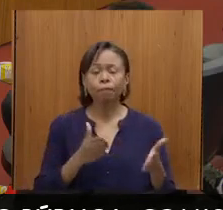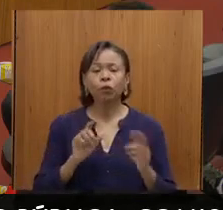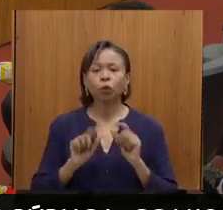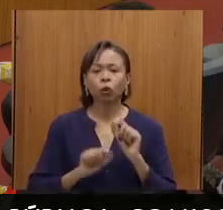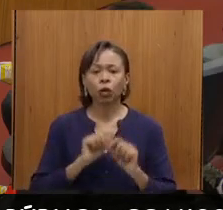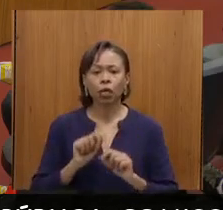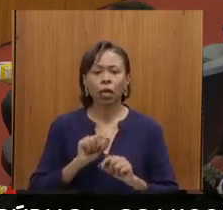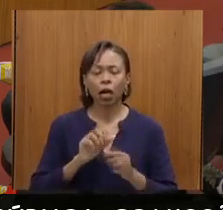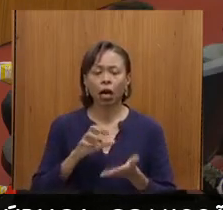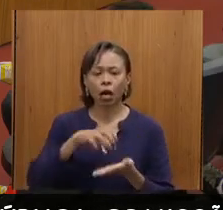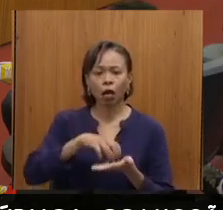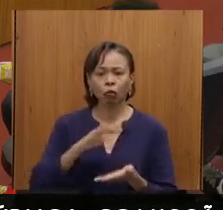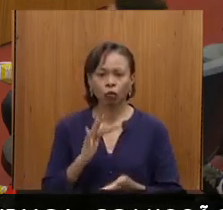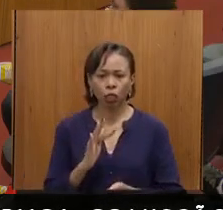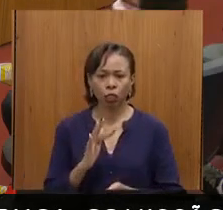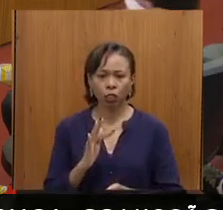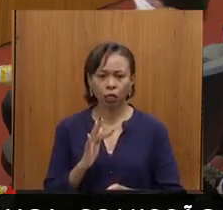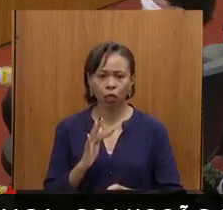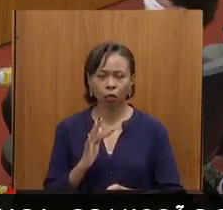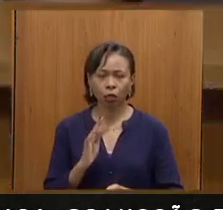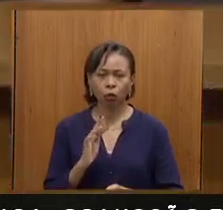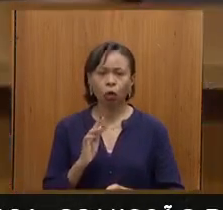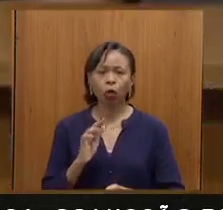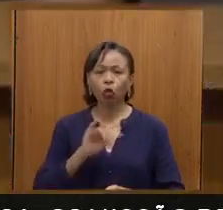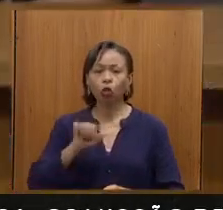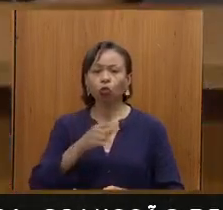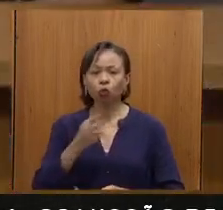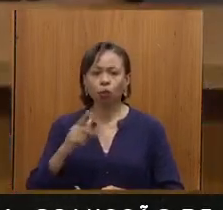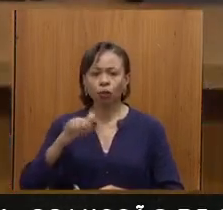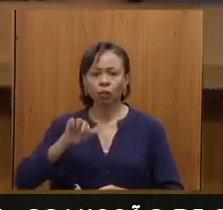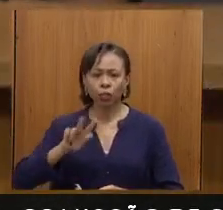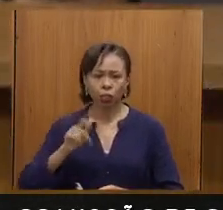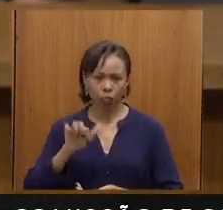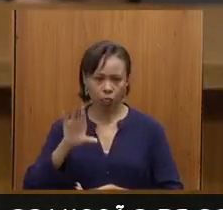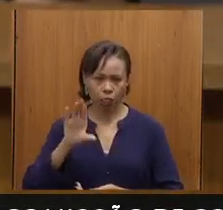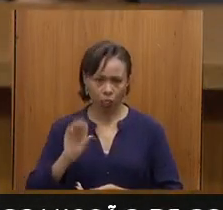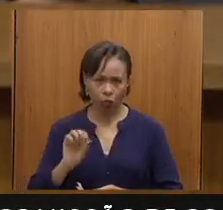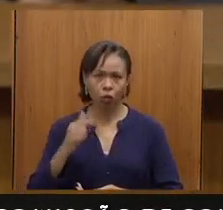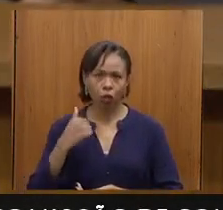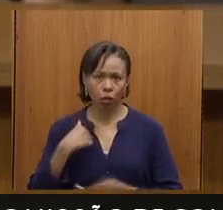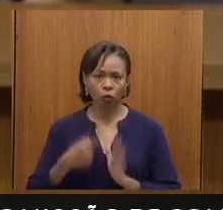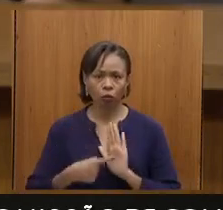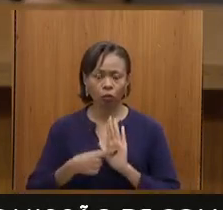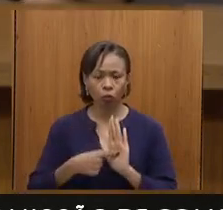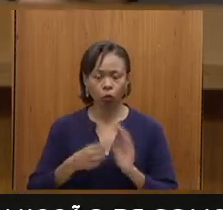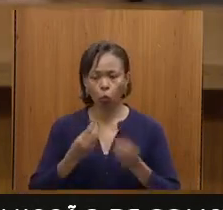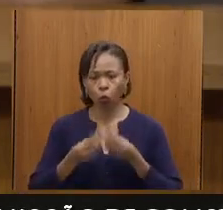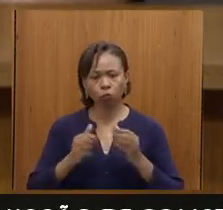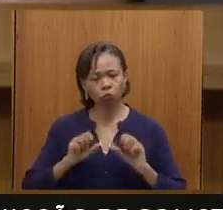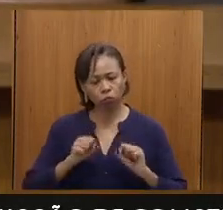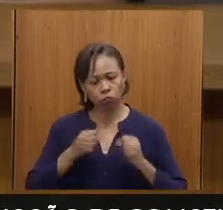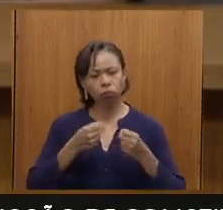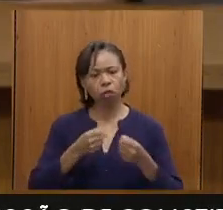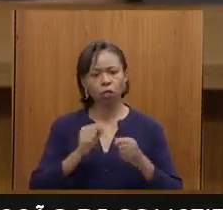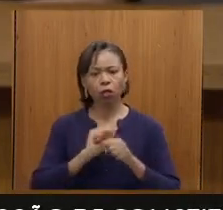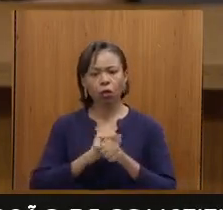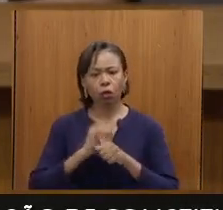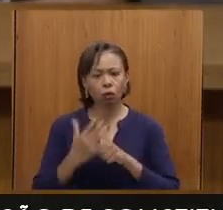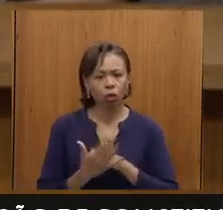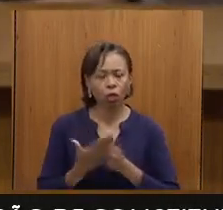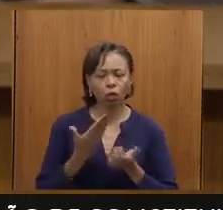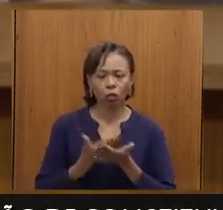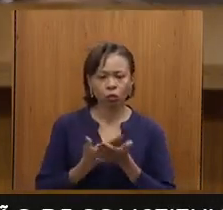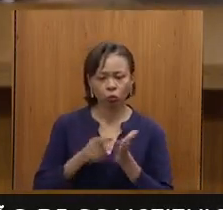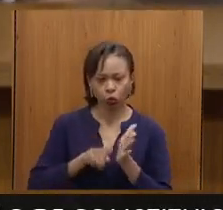Fundação João Pinheiro, como a gente tinha um tempo reduzido, eu trouxe aqui como destaque as ações em relação ao enfrentamento da pandemia e aos estudos da pandemia,